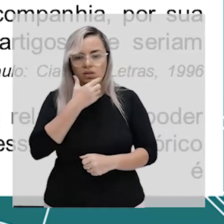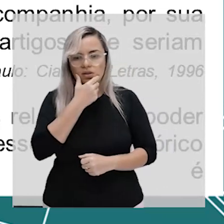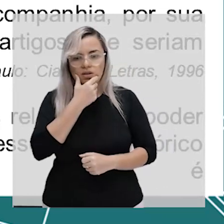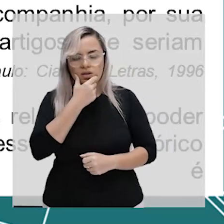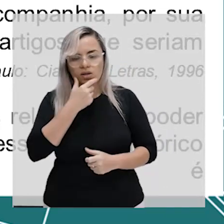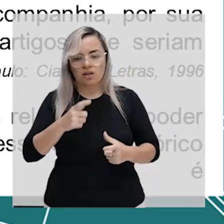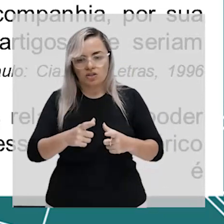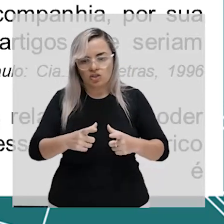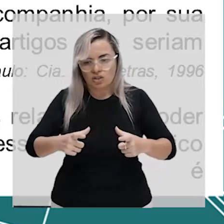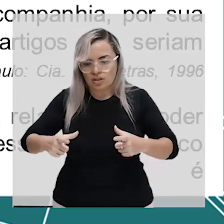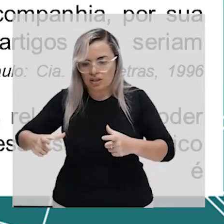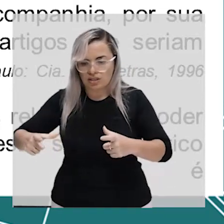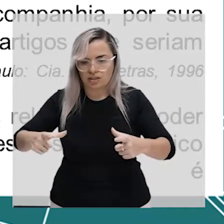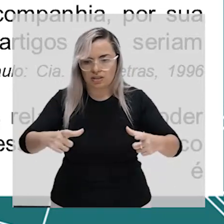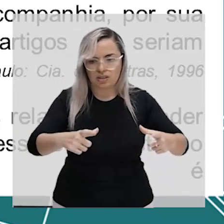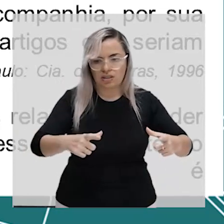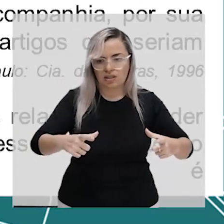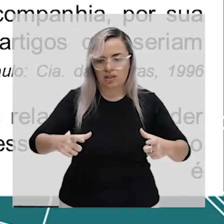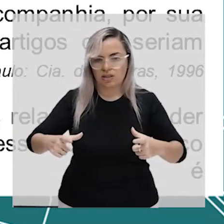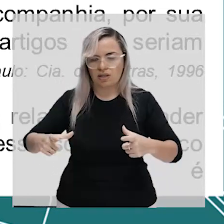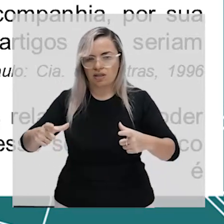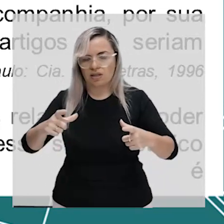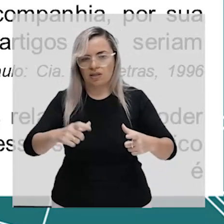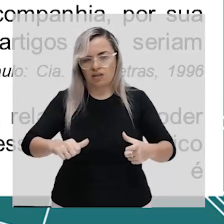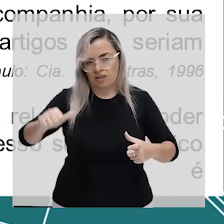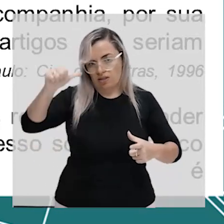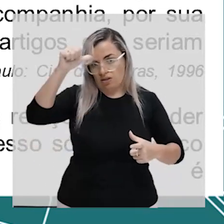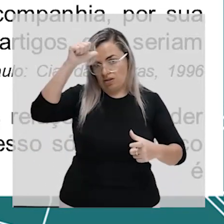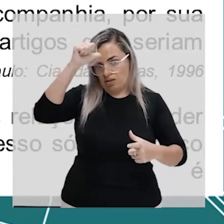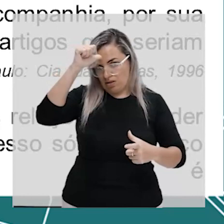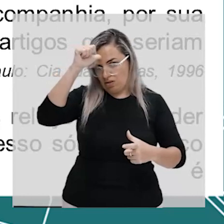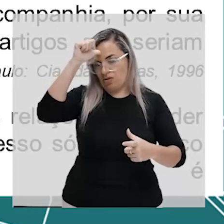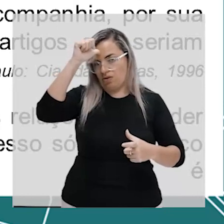de grandes áreas da Índia, a Inglaterra que dominou